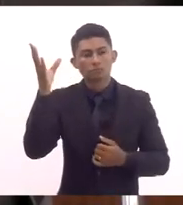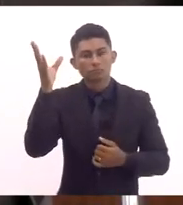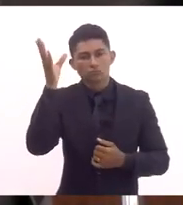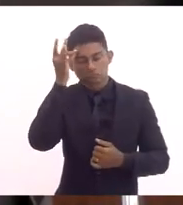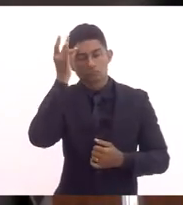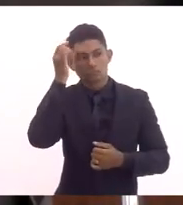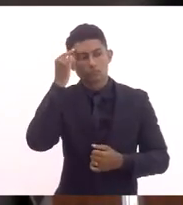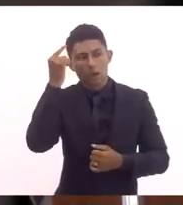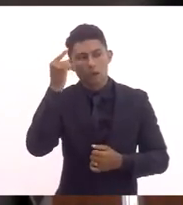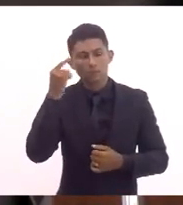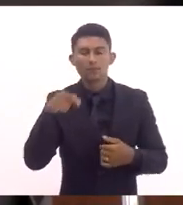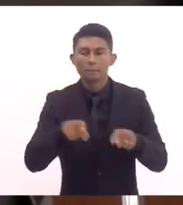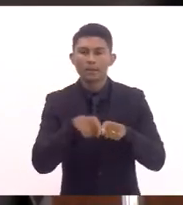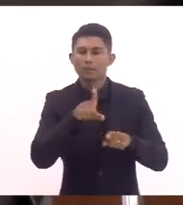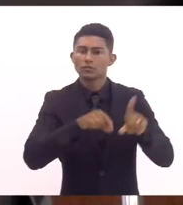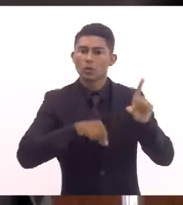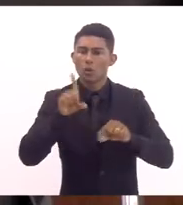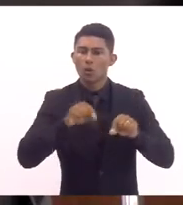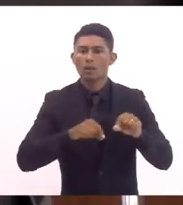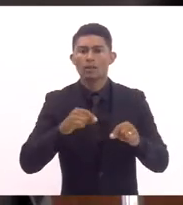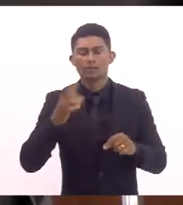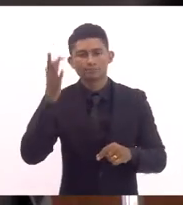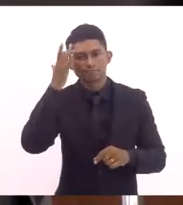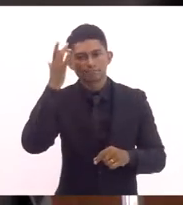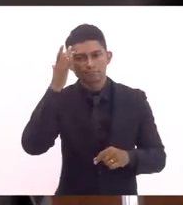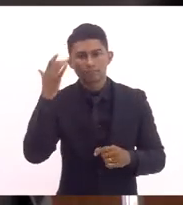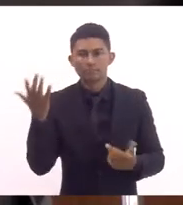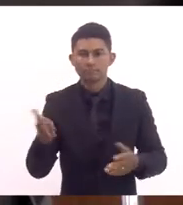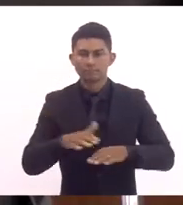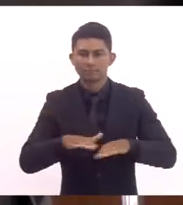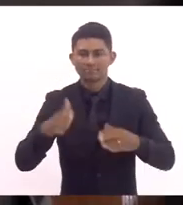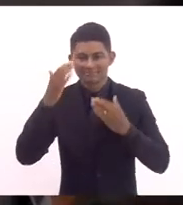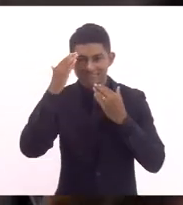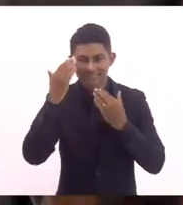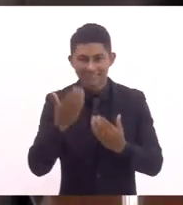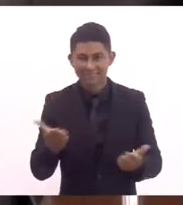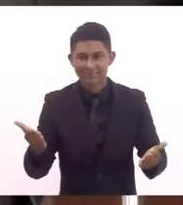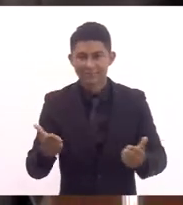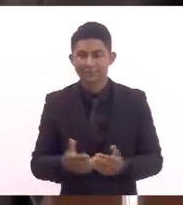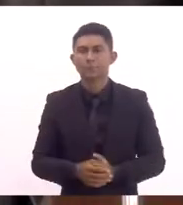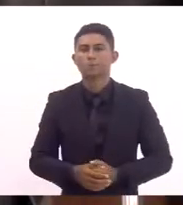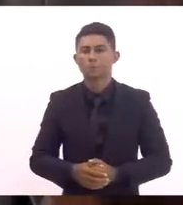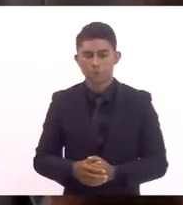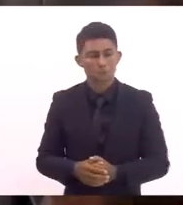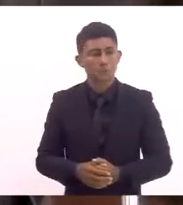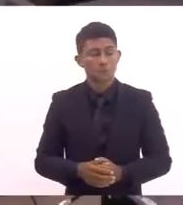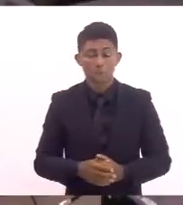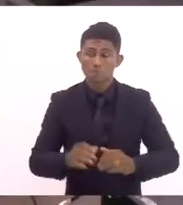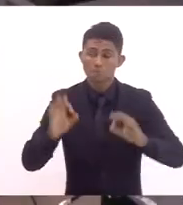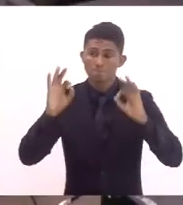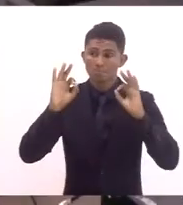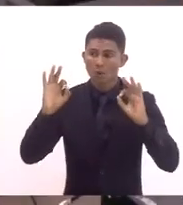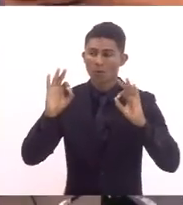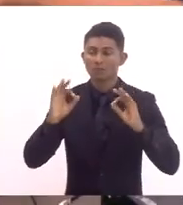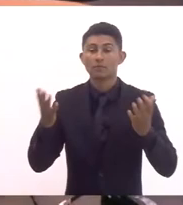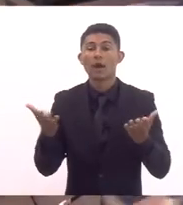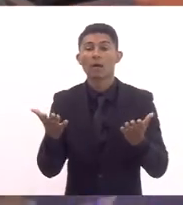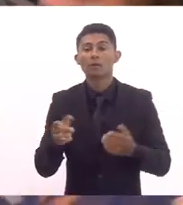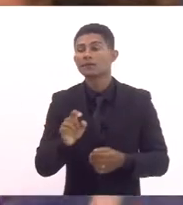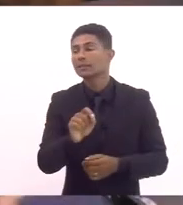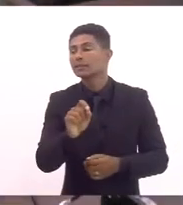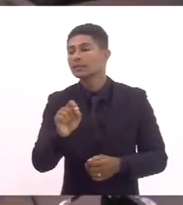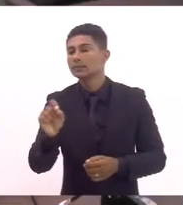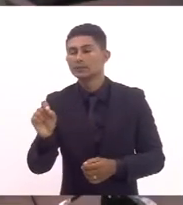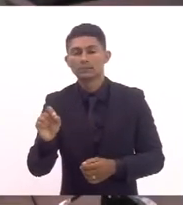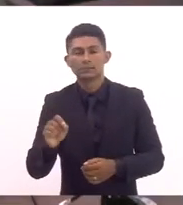direito para fazer suas escolhas de forma consciente é isso muito obrigada ótimo E agora tem que